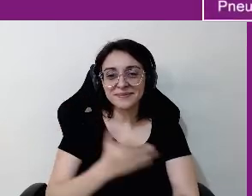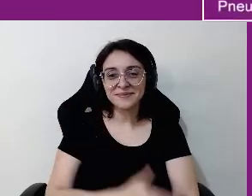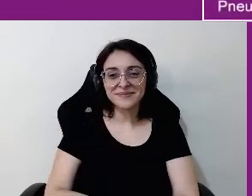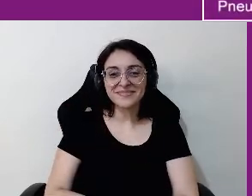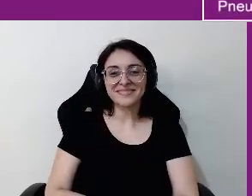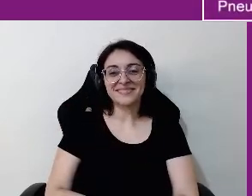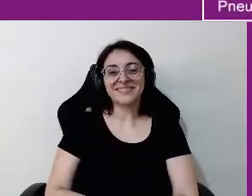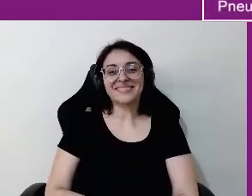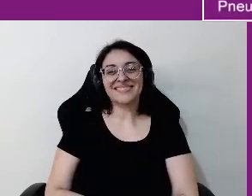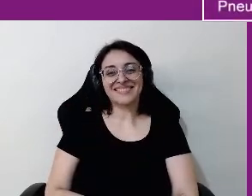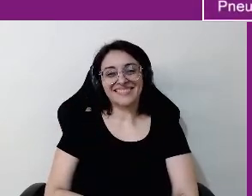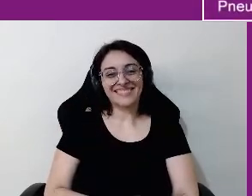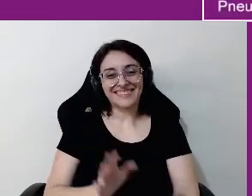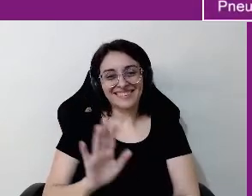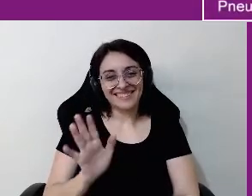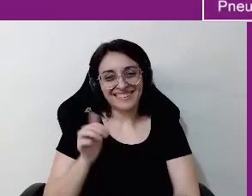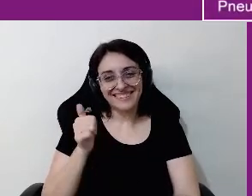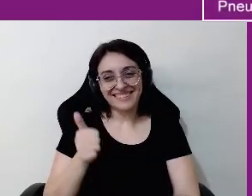Opa!